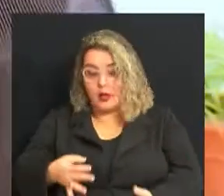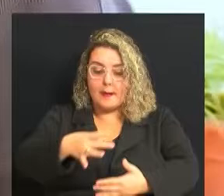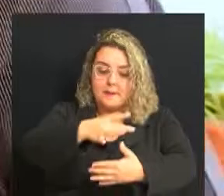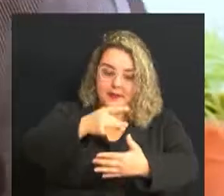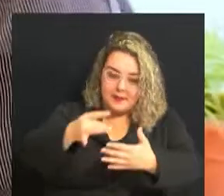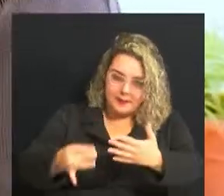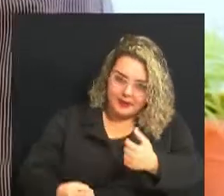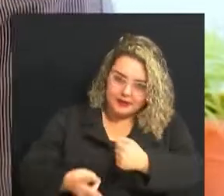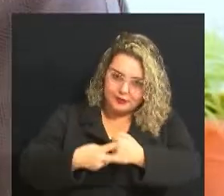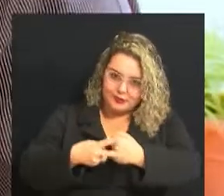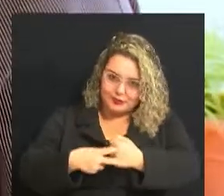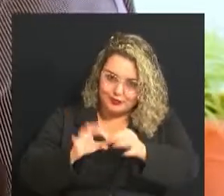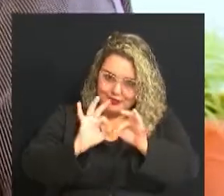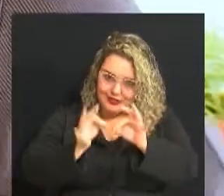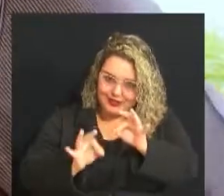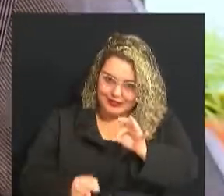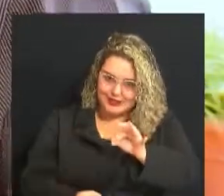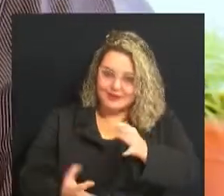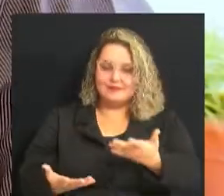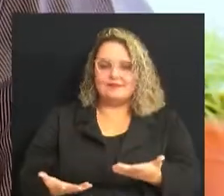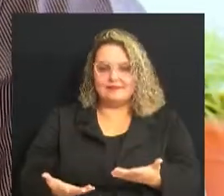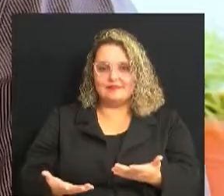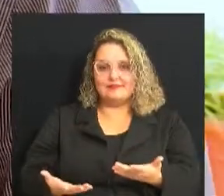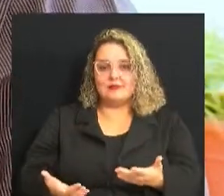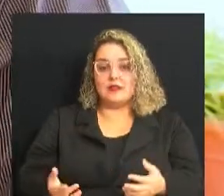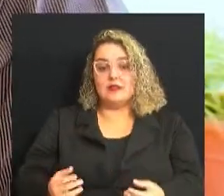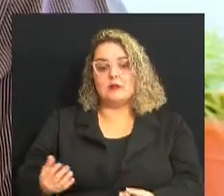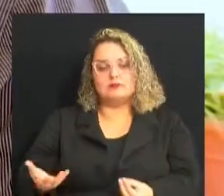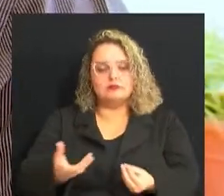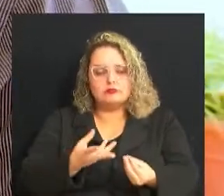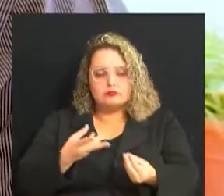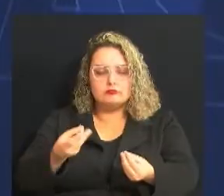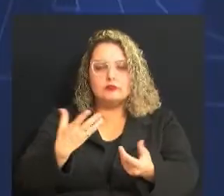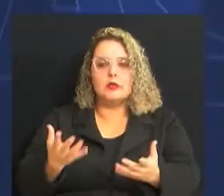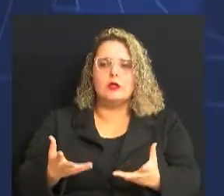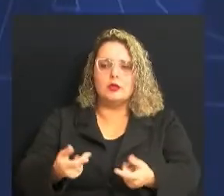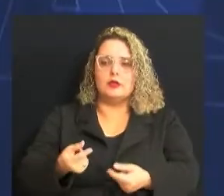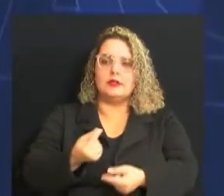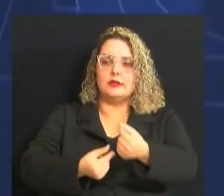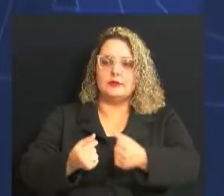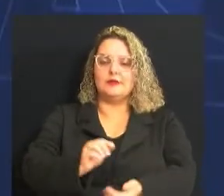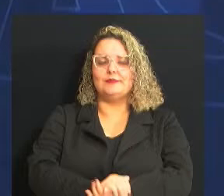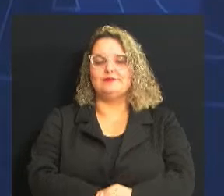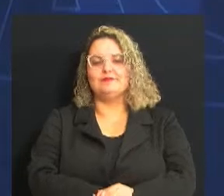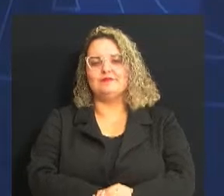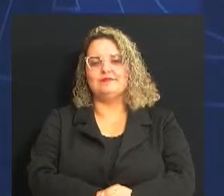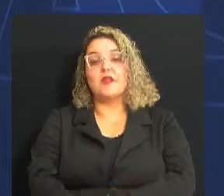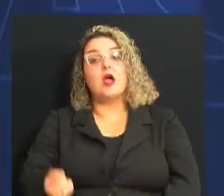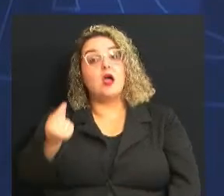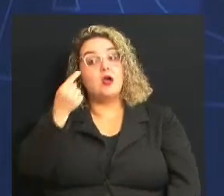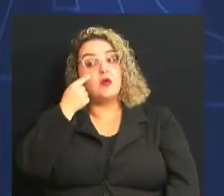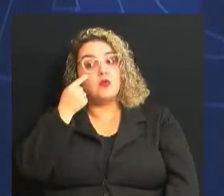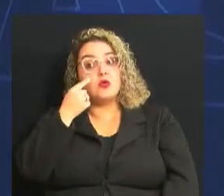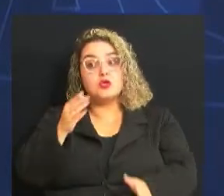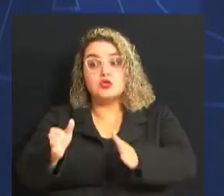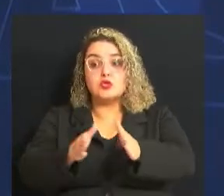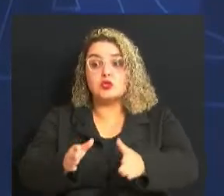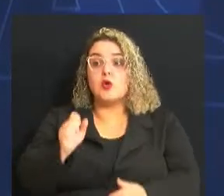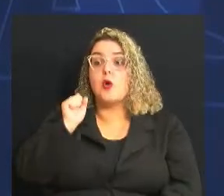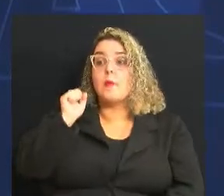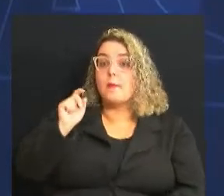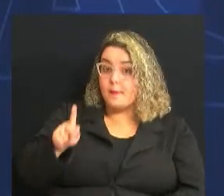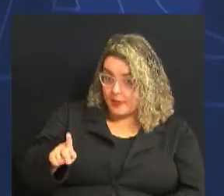verbos provoca uma circularidade muito interessante em toda a economia. Olha só, o prazo para aposentados